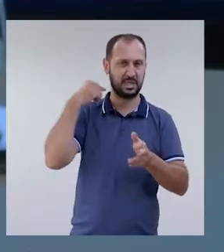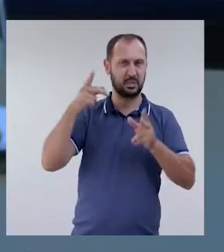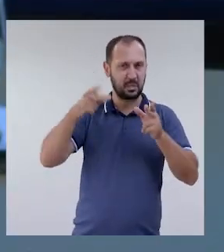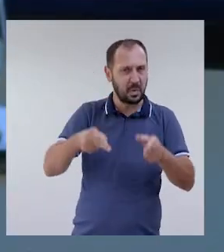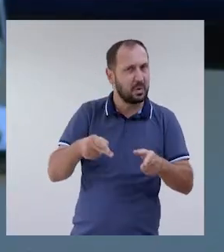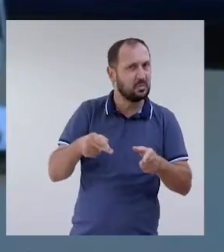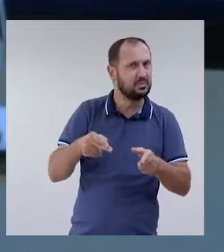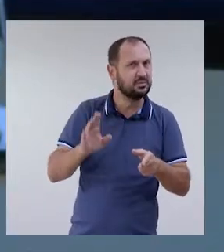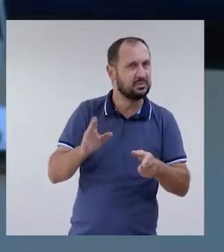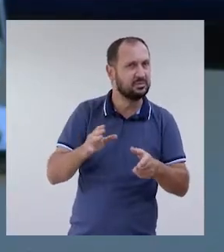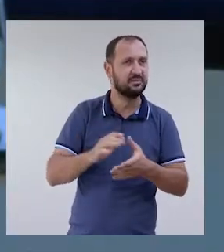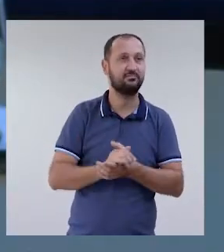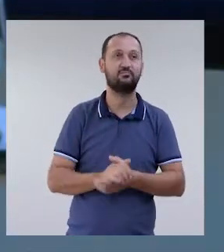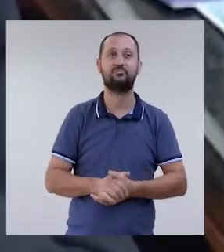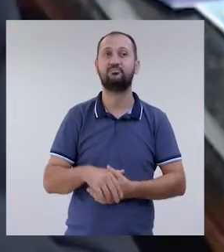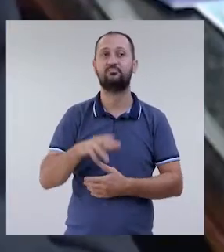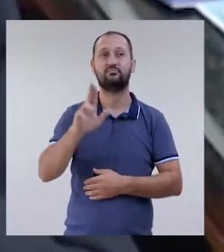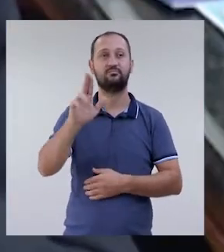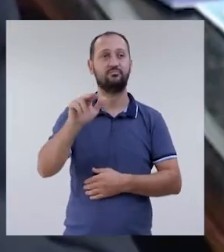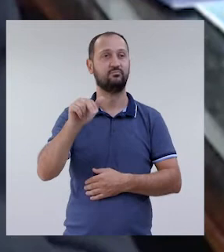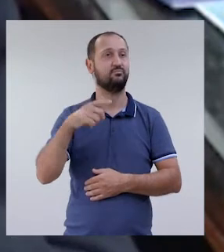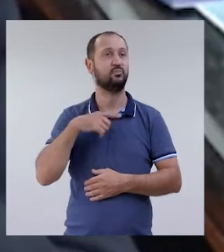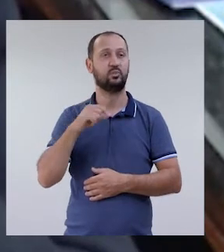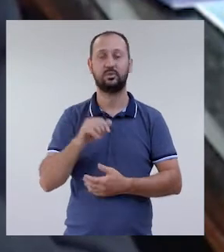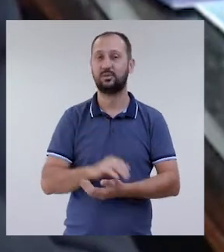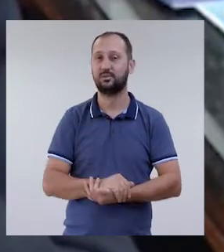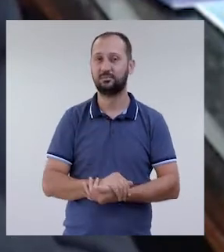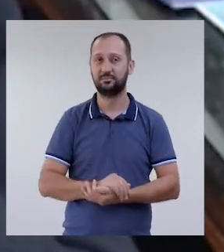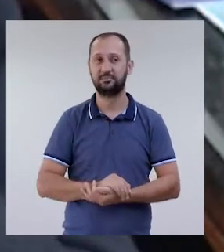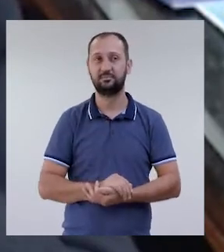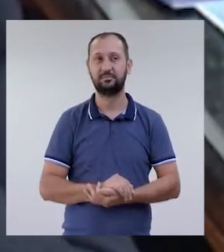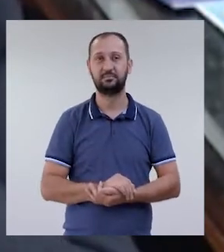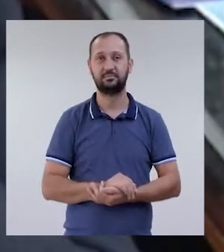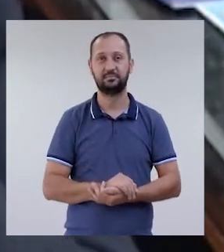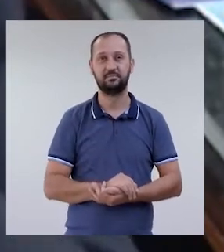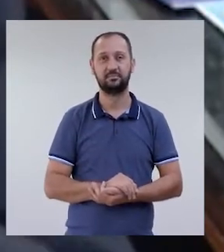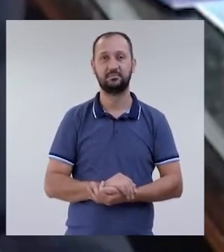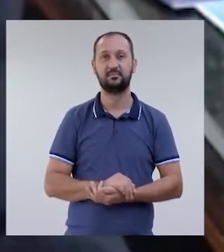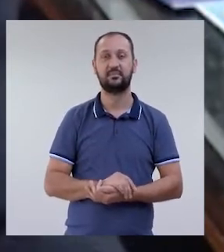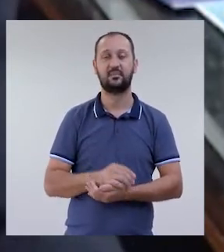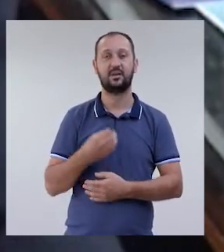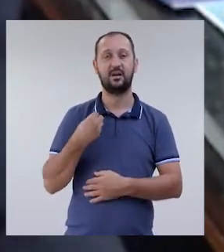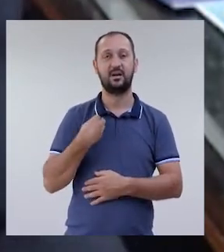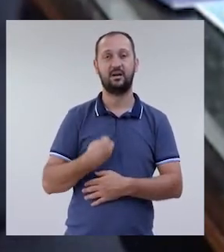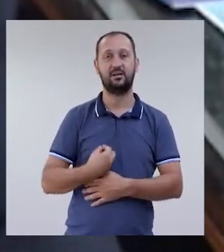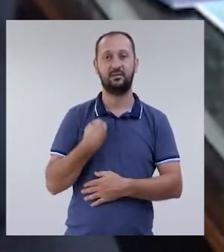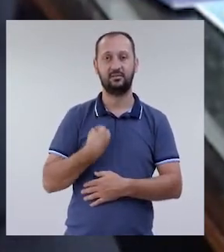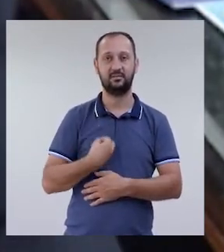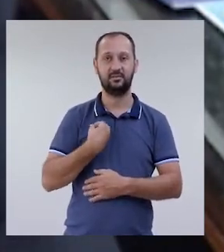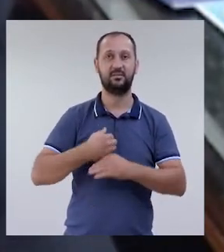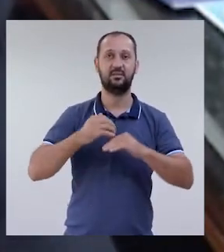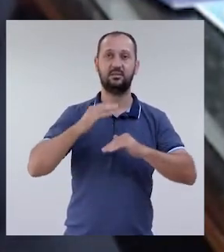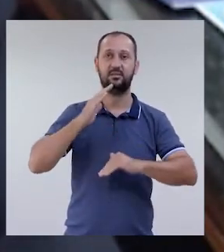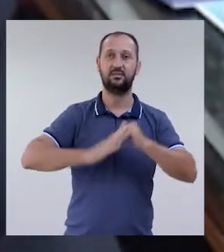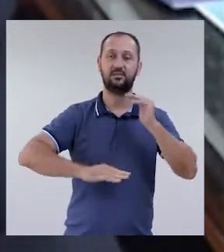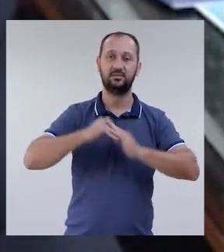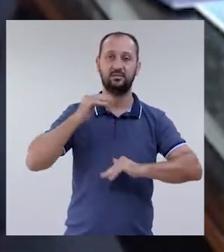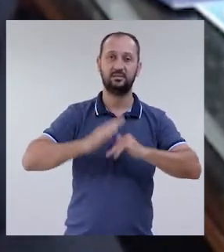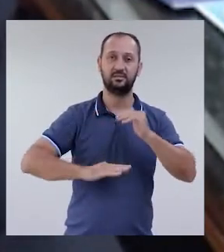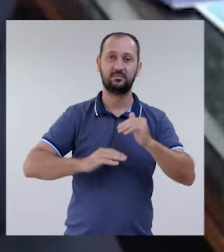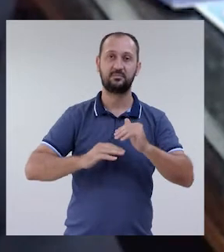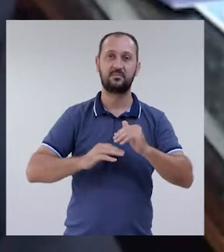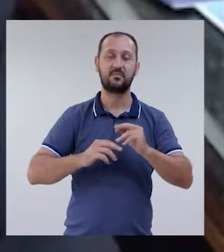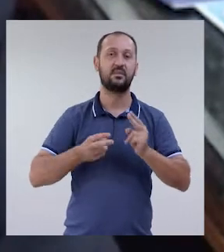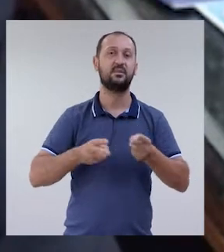inusitada como essa pandemia aí? Não havia passado. A nossa vida